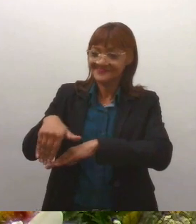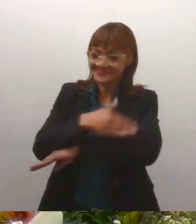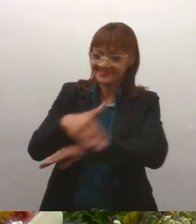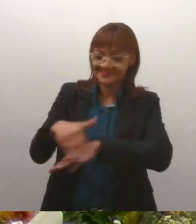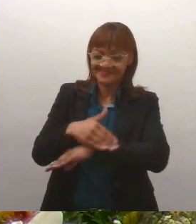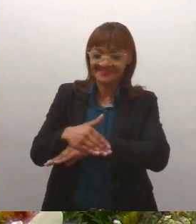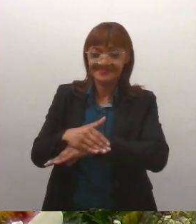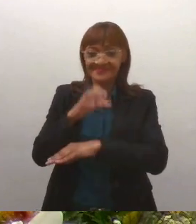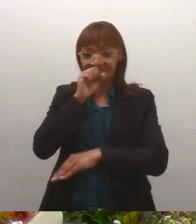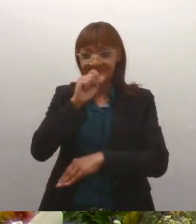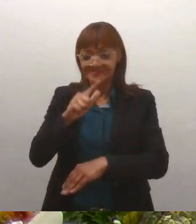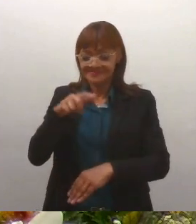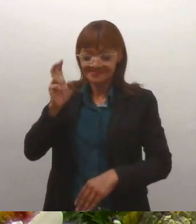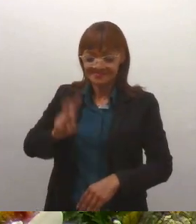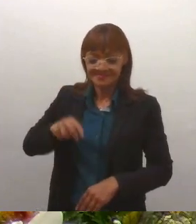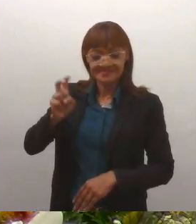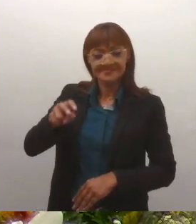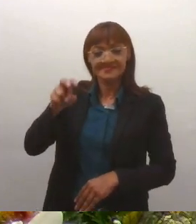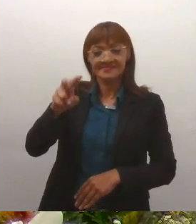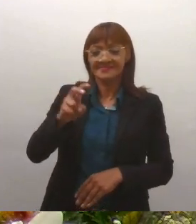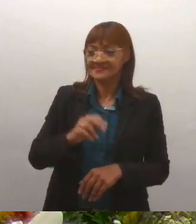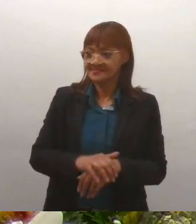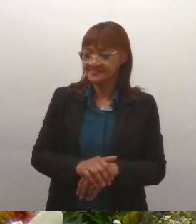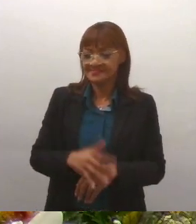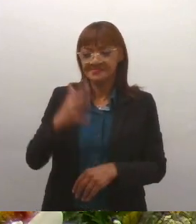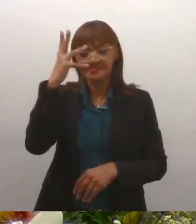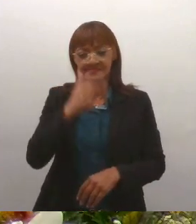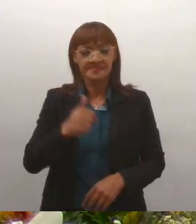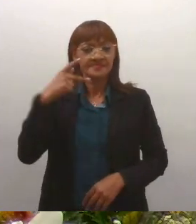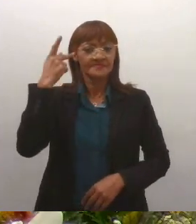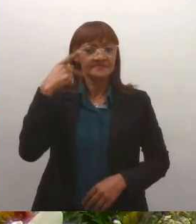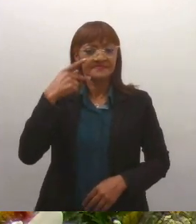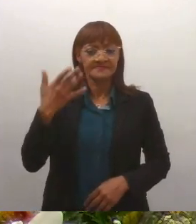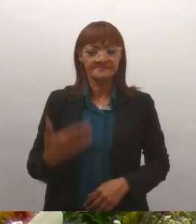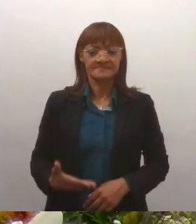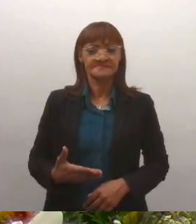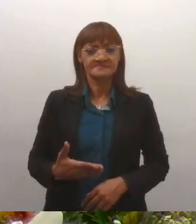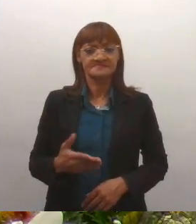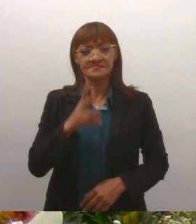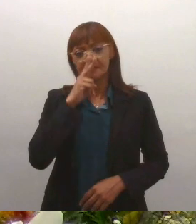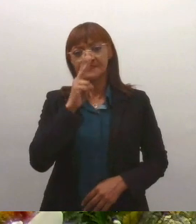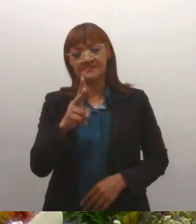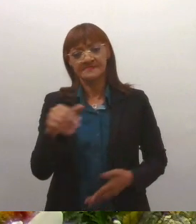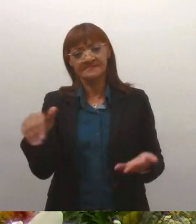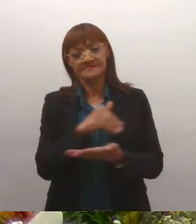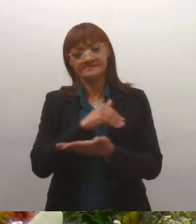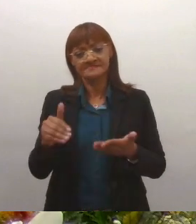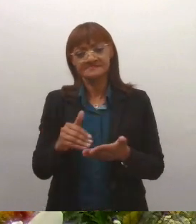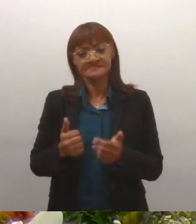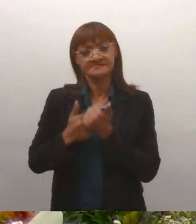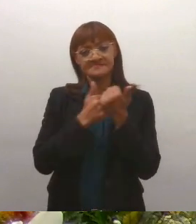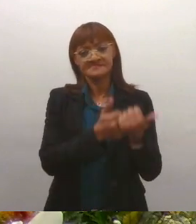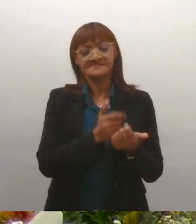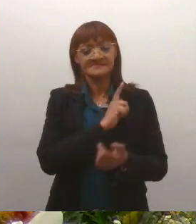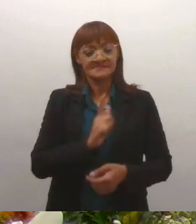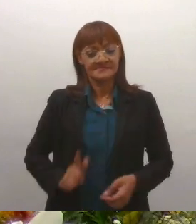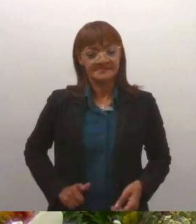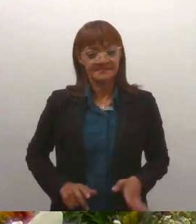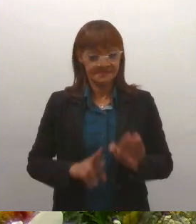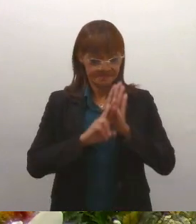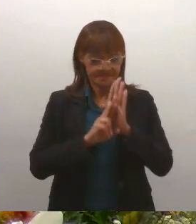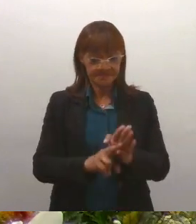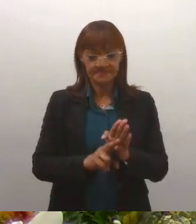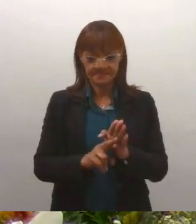grande secretário que auxilia hoje o nosso governador e está aqui hoje representando o governador